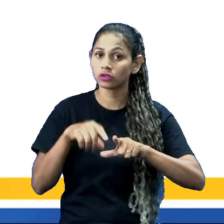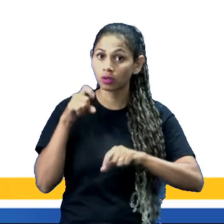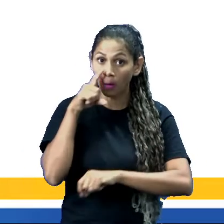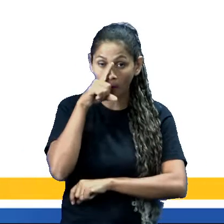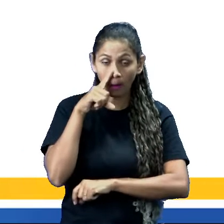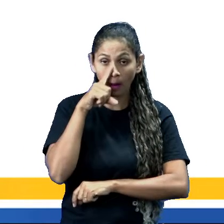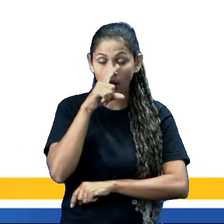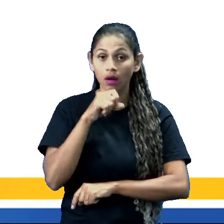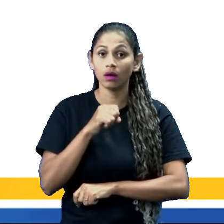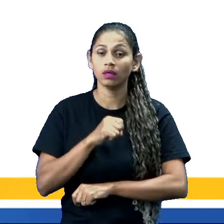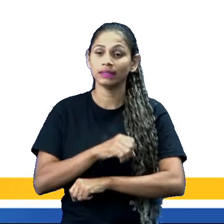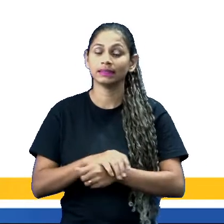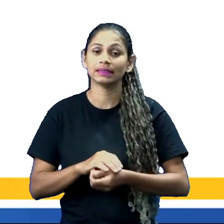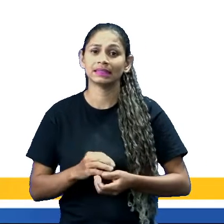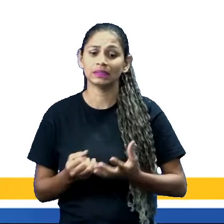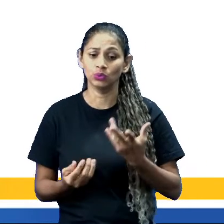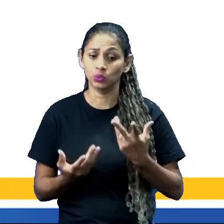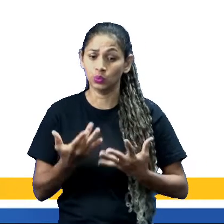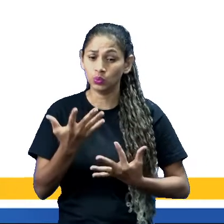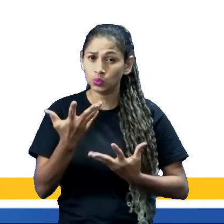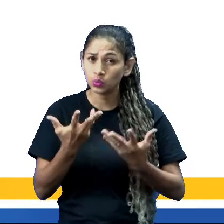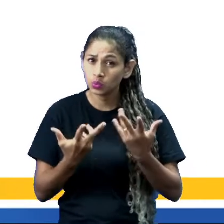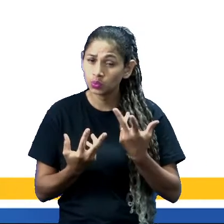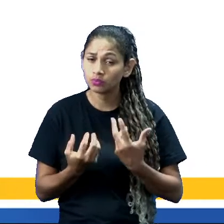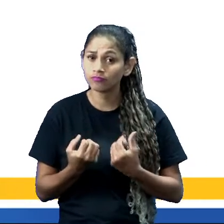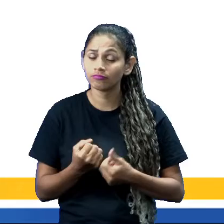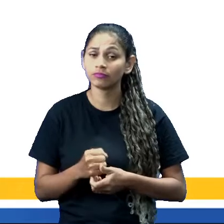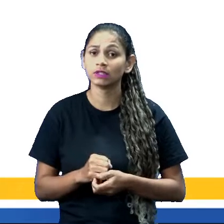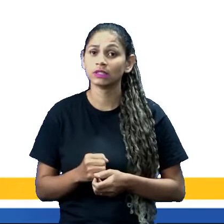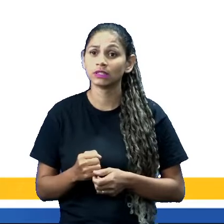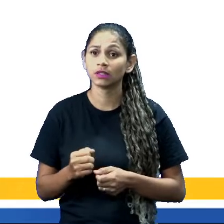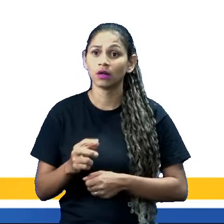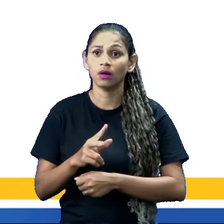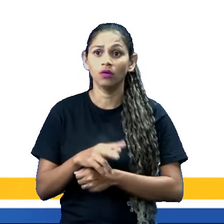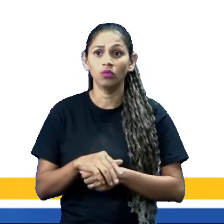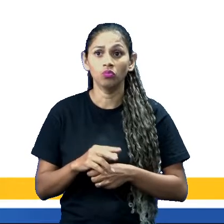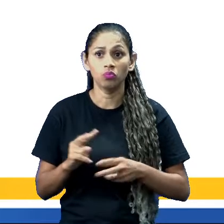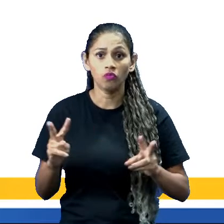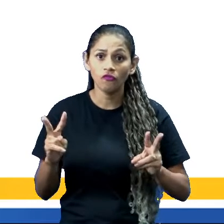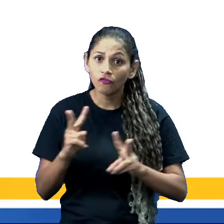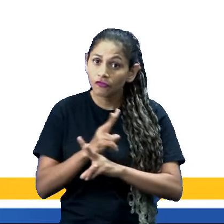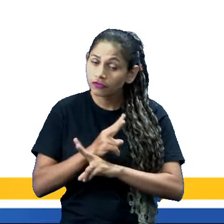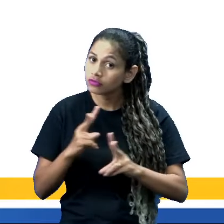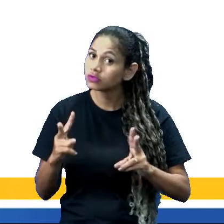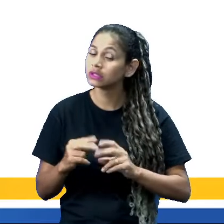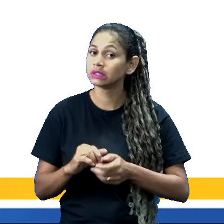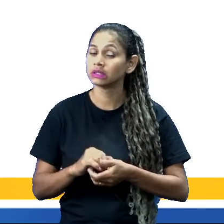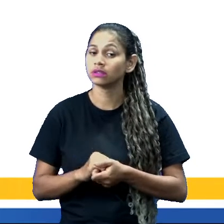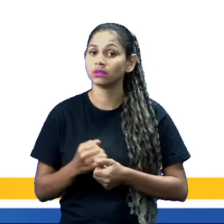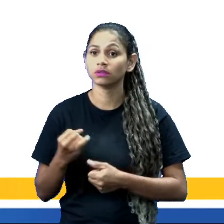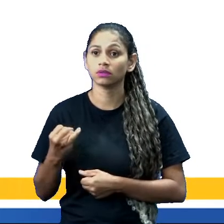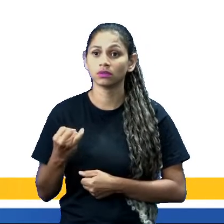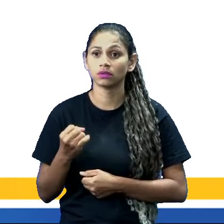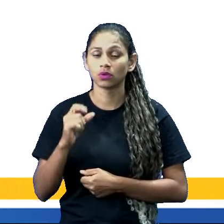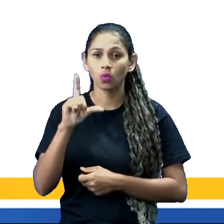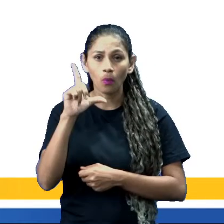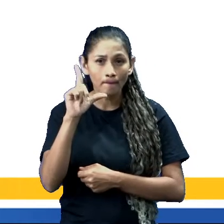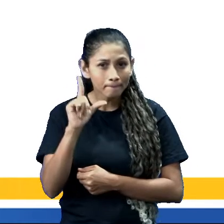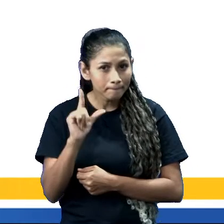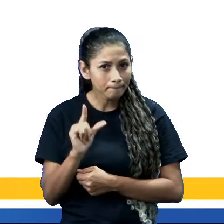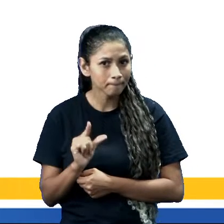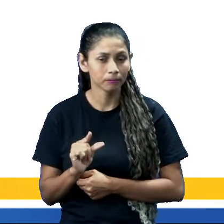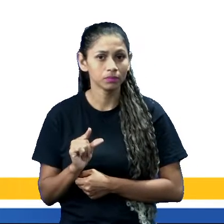bastante voláteis, né? Então essa questão da volatilidade é quando ali, né, o produto químico ele vai ter um baixo ponto